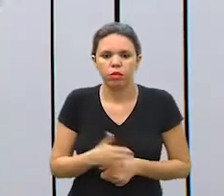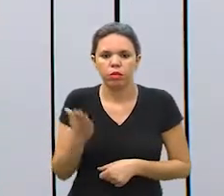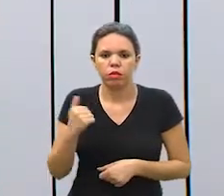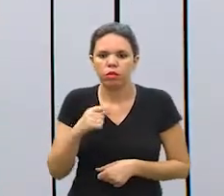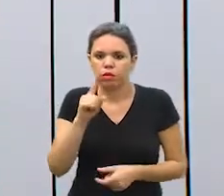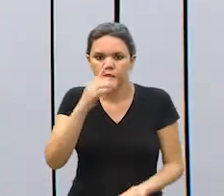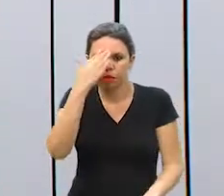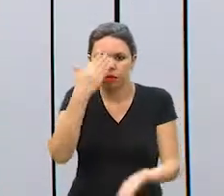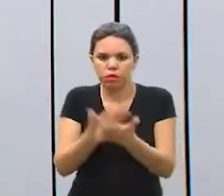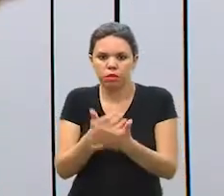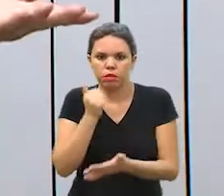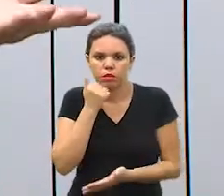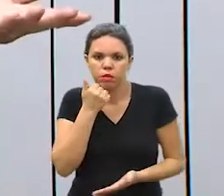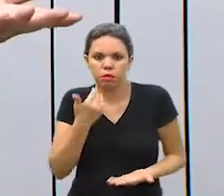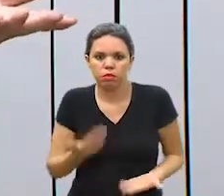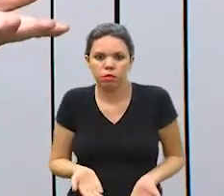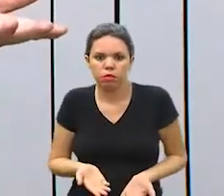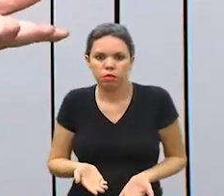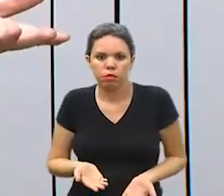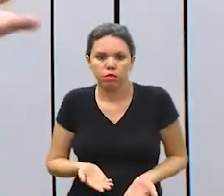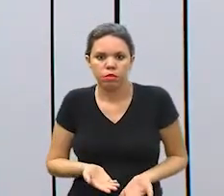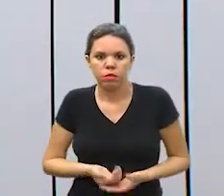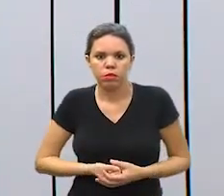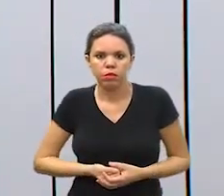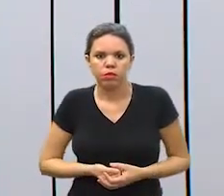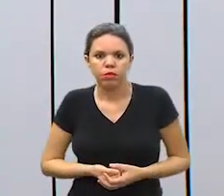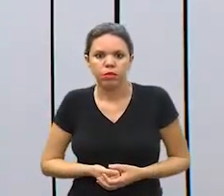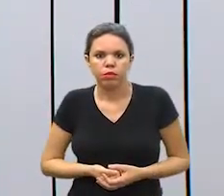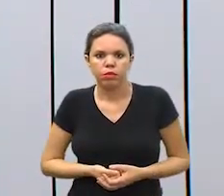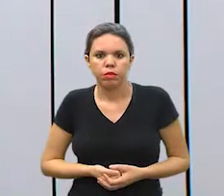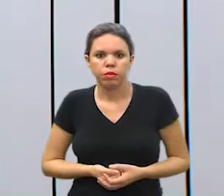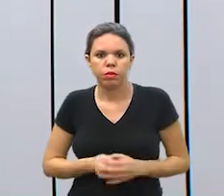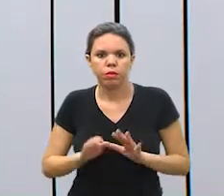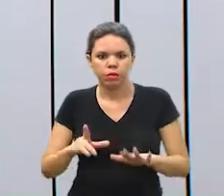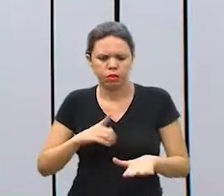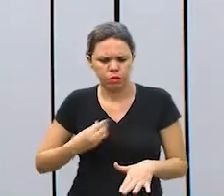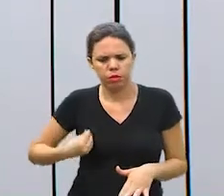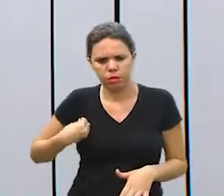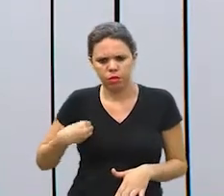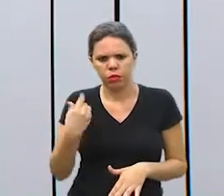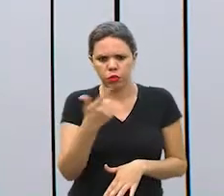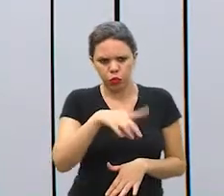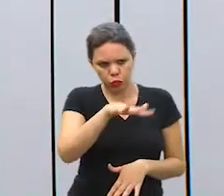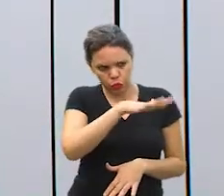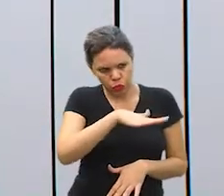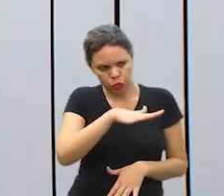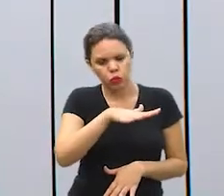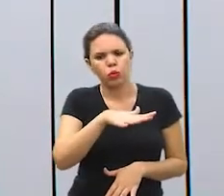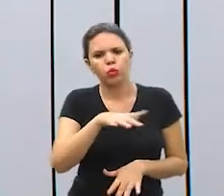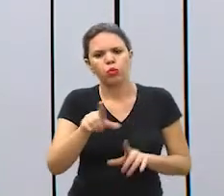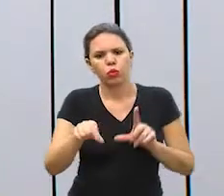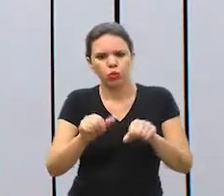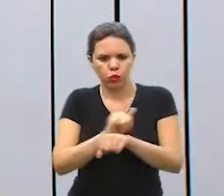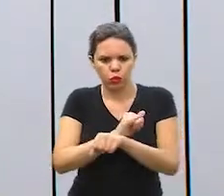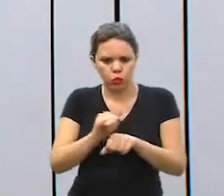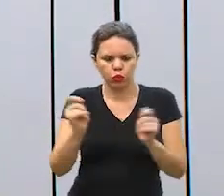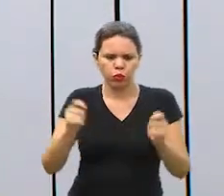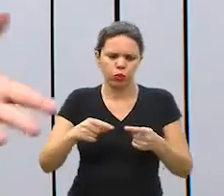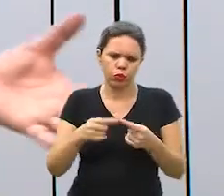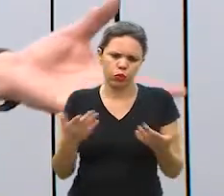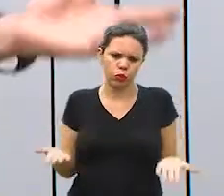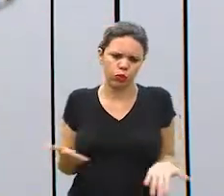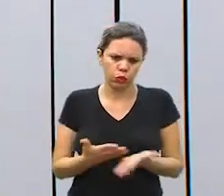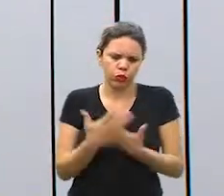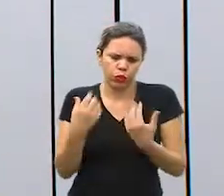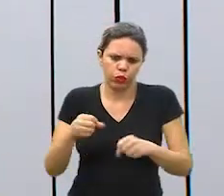ela não acreditar na ciência, entendeu? Então, mas existem outras alternativas que estão dando certo.